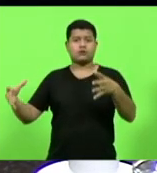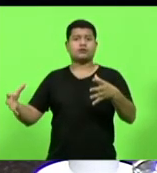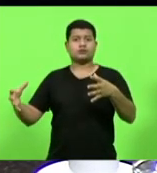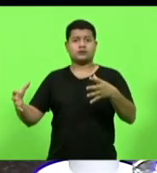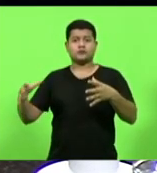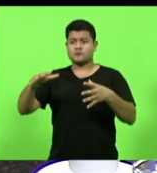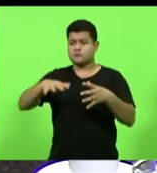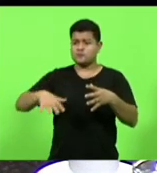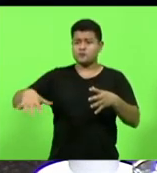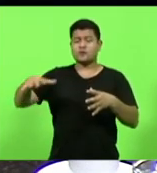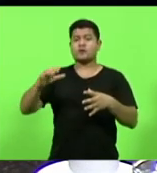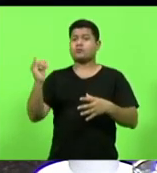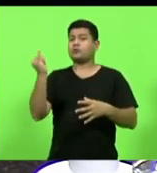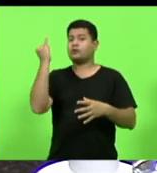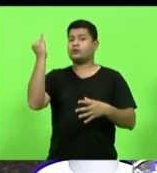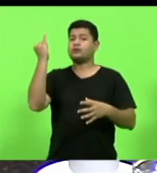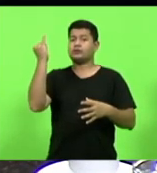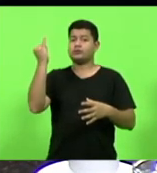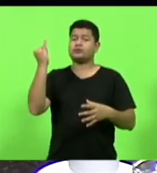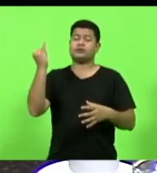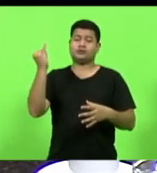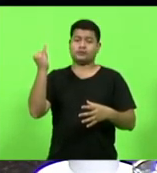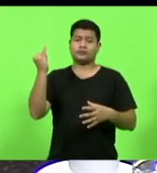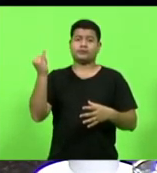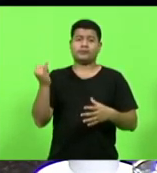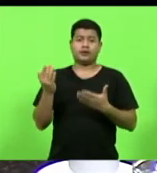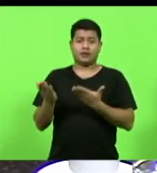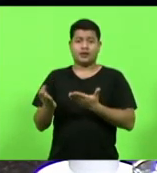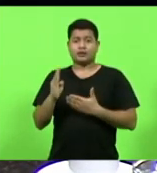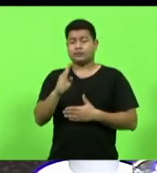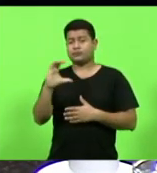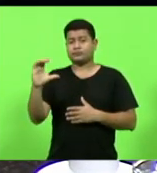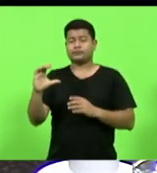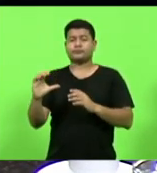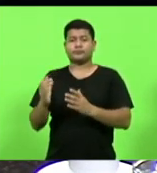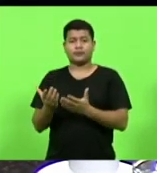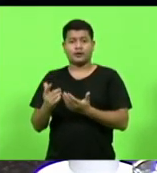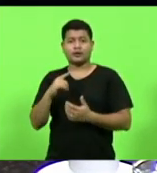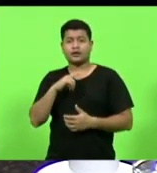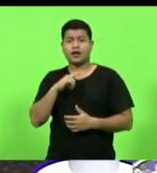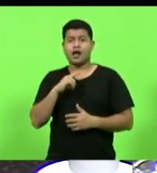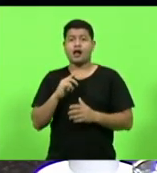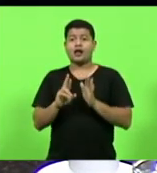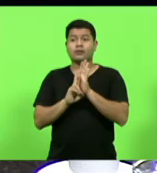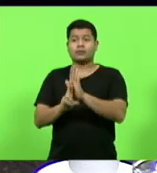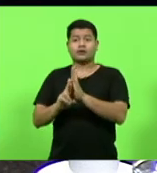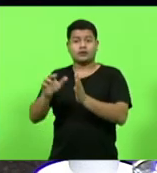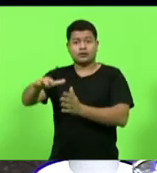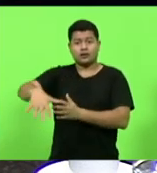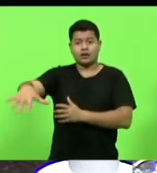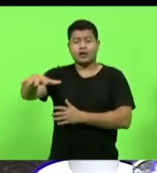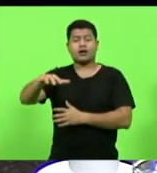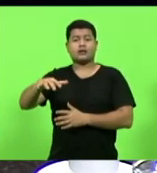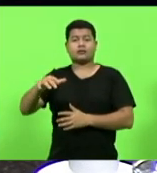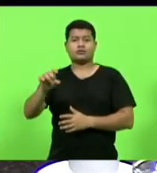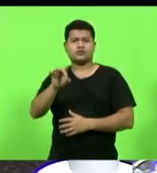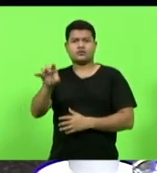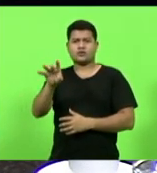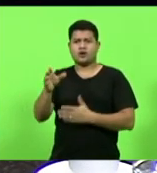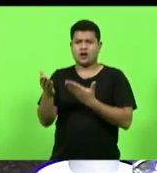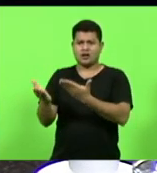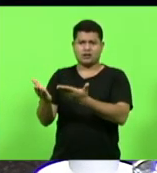Camboriú e da importância que esse Centro de Eventos representa para a região. Não só para a região da